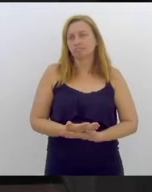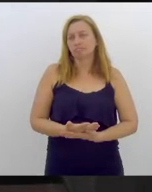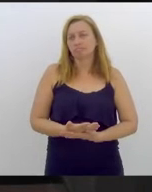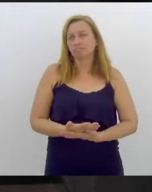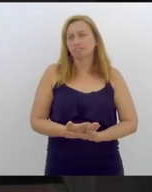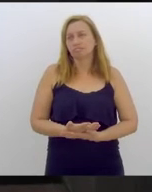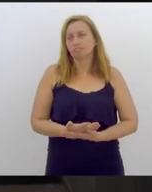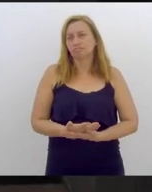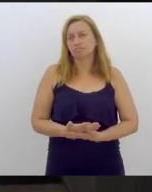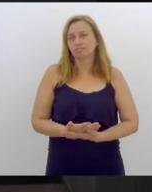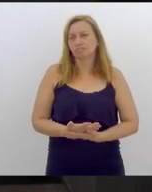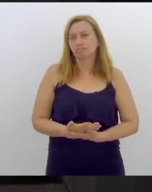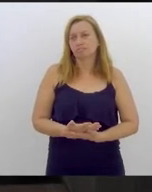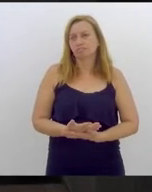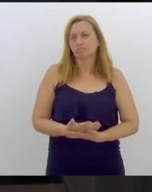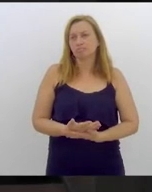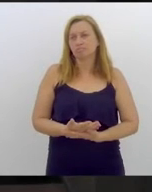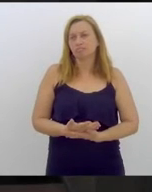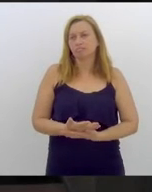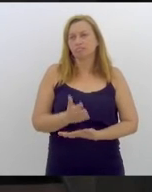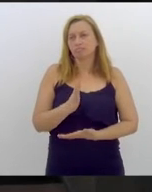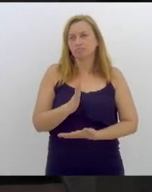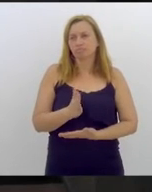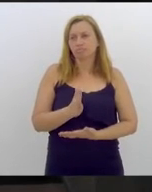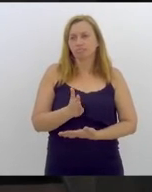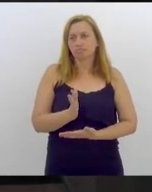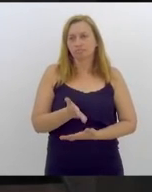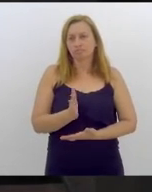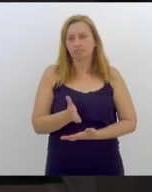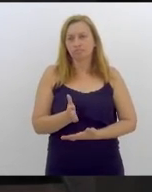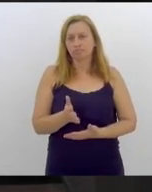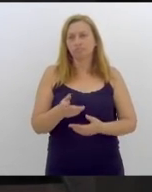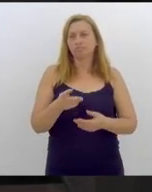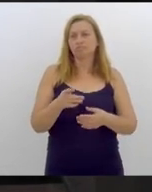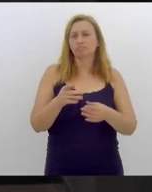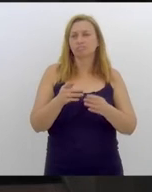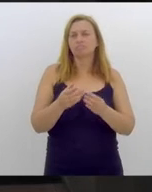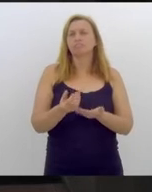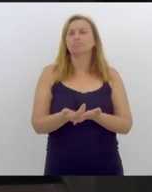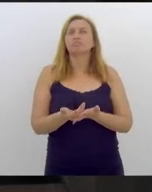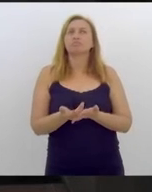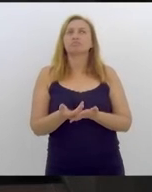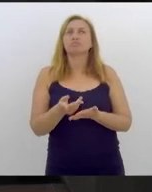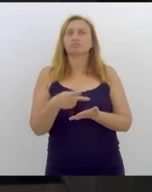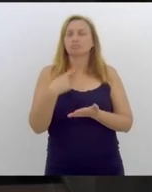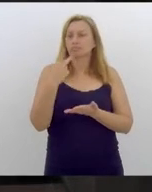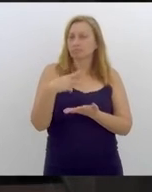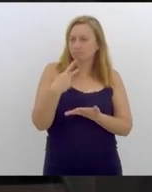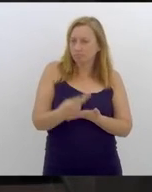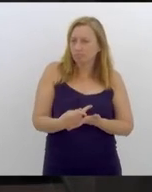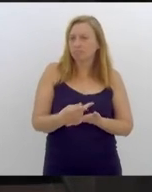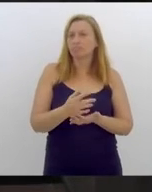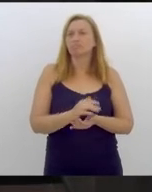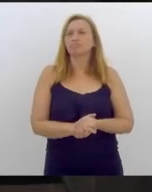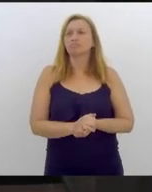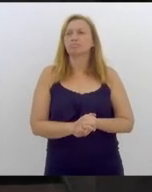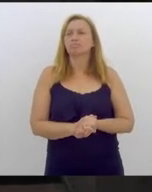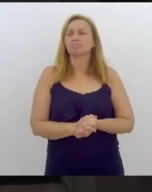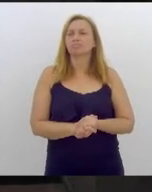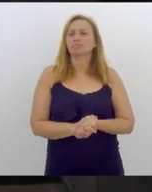uma vez duas vezes já eu tinha feito em solidariedade ao ataque verbal a ministra